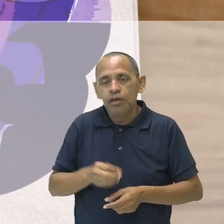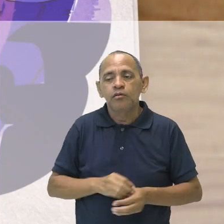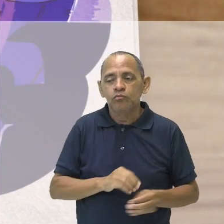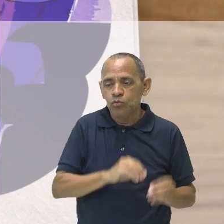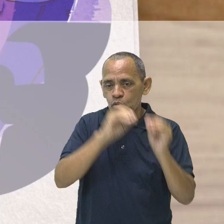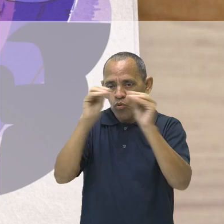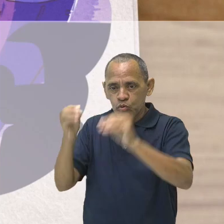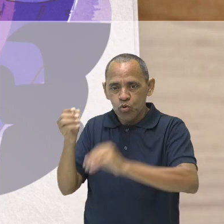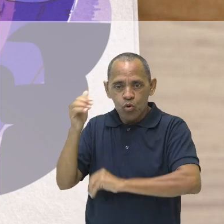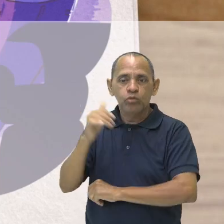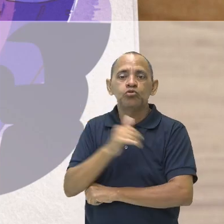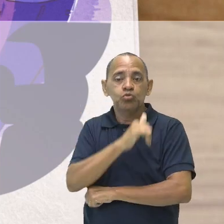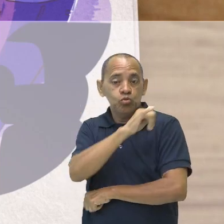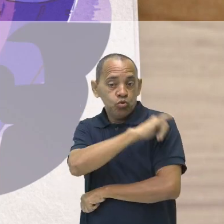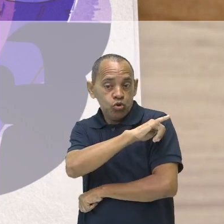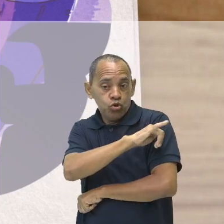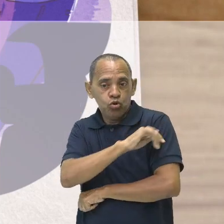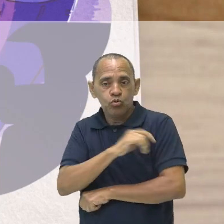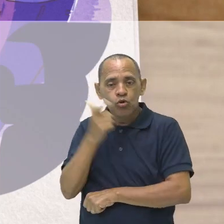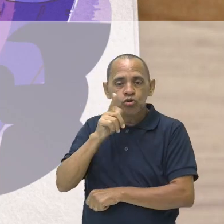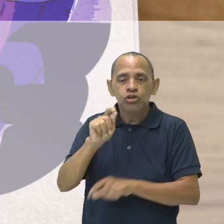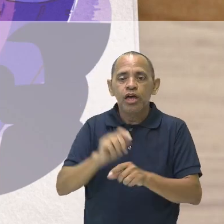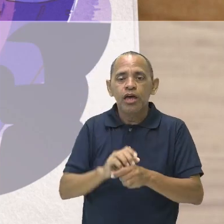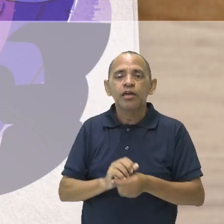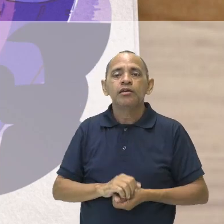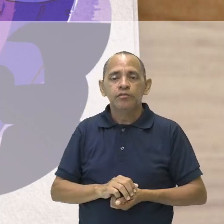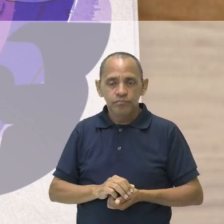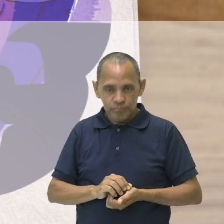Janeiro, consegue um emprego de datilógrafa na